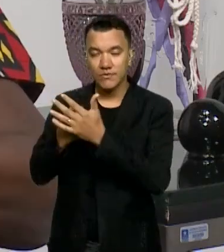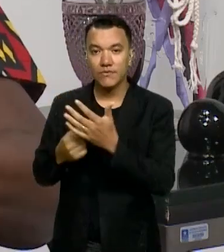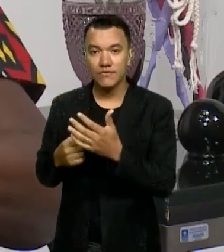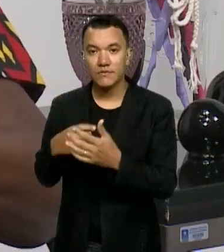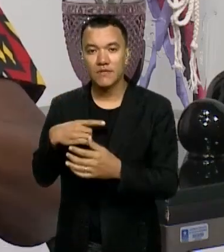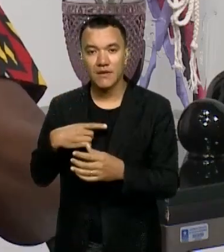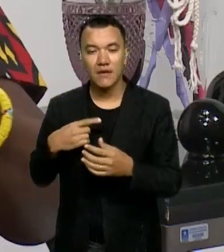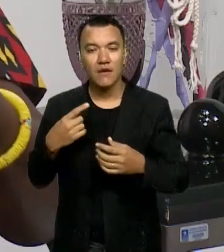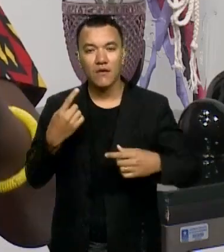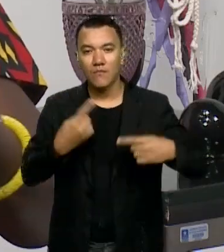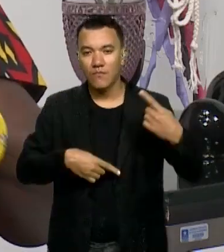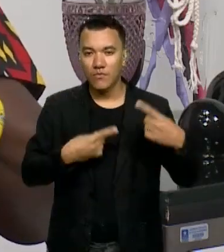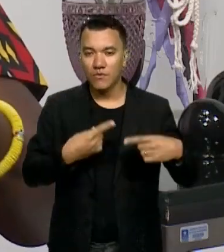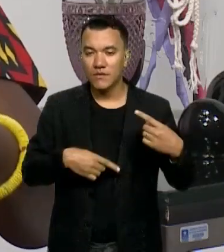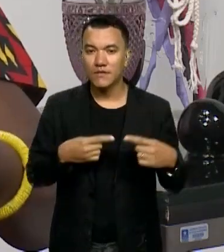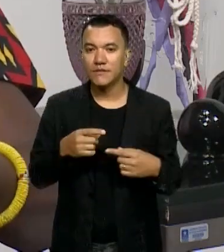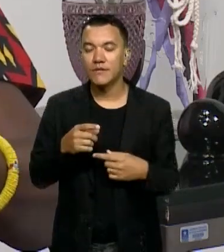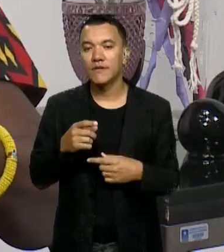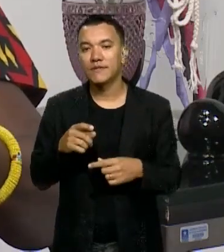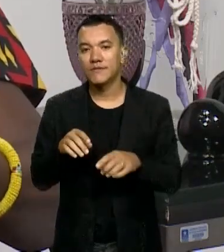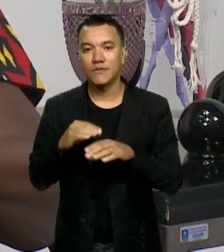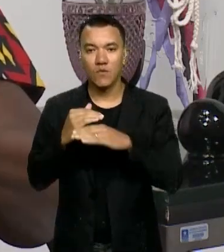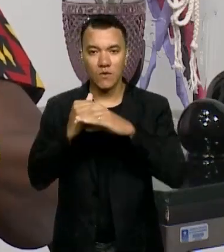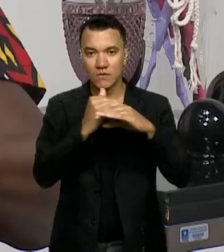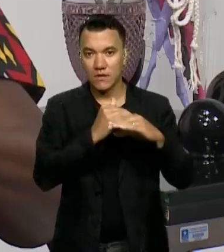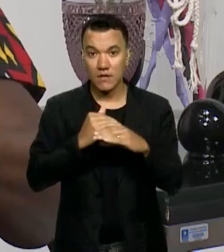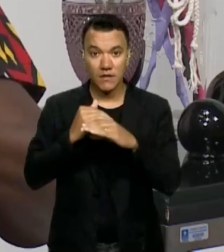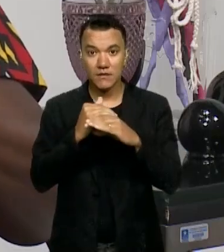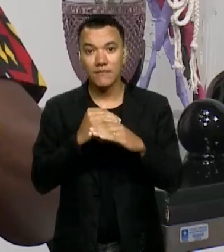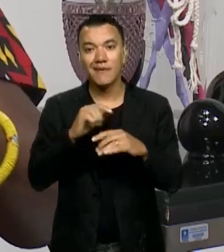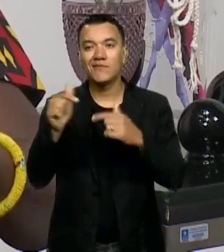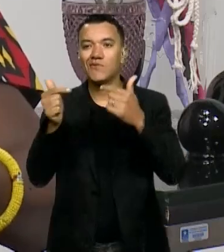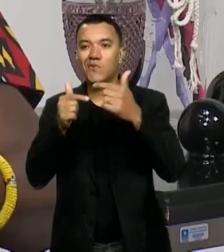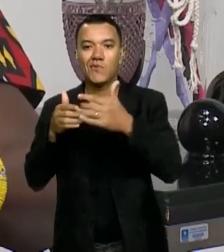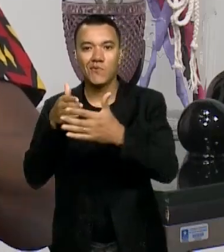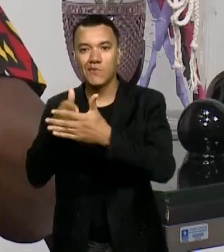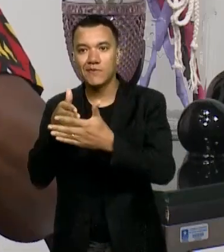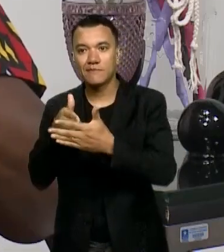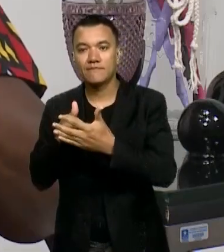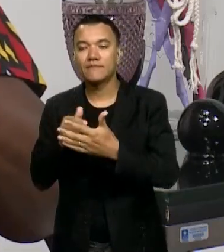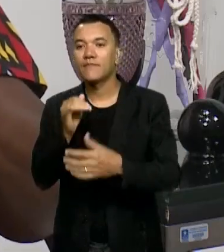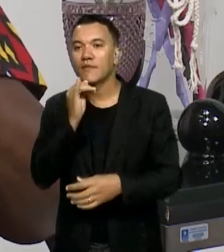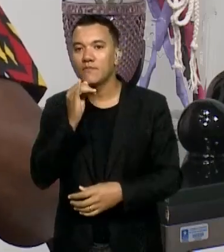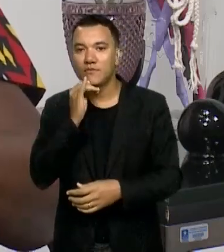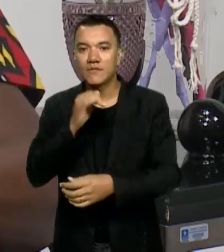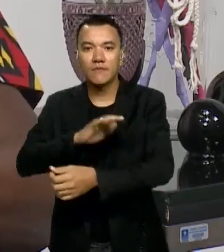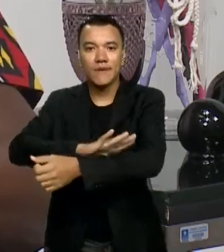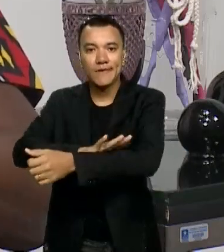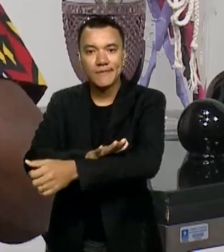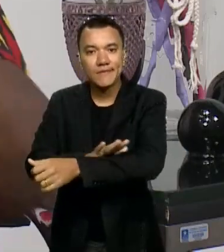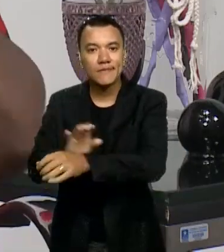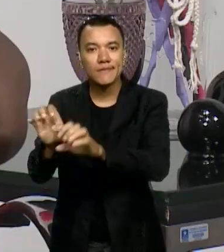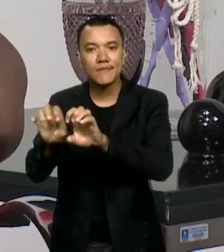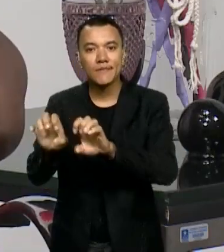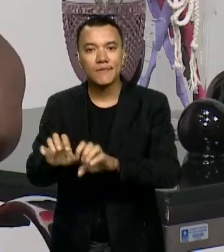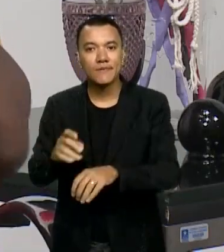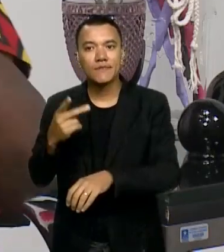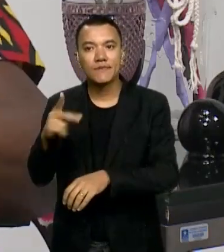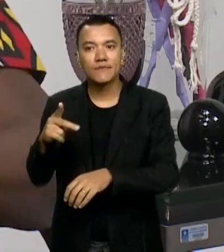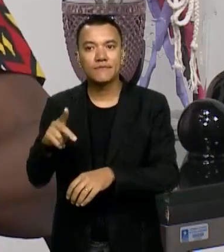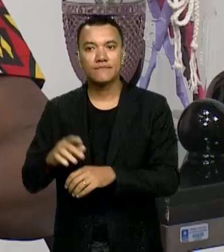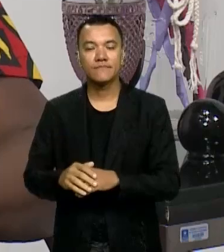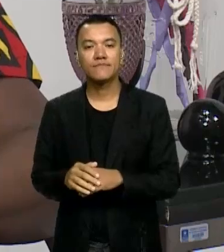de igualdade racial, mas a gente encontra outras barreiras, como racismo estruturante, como racismo...